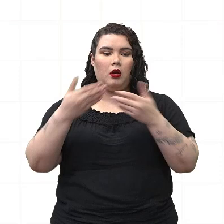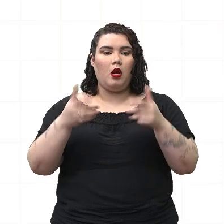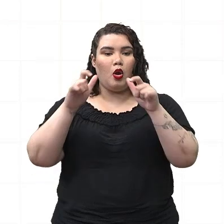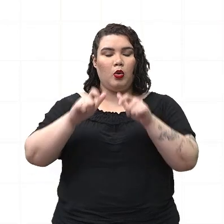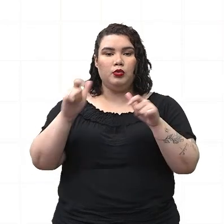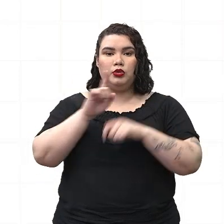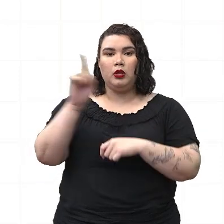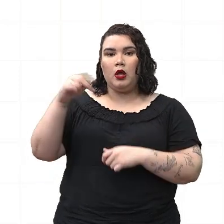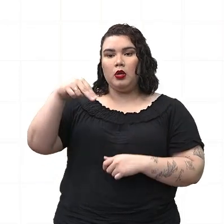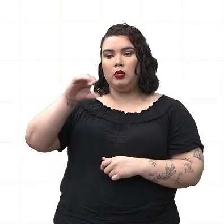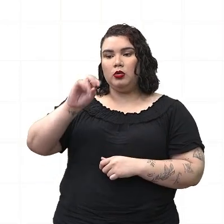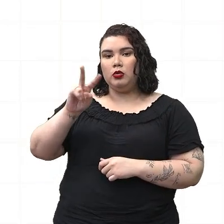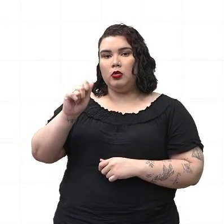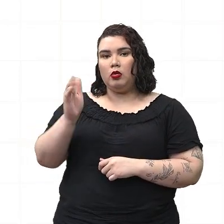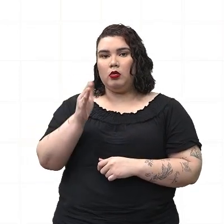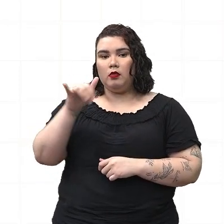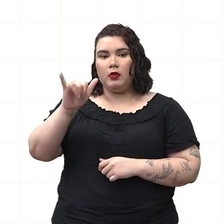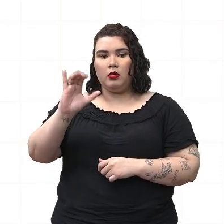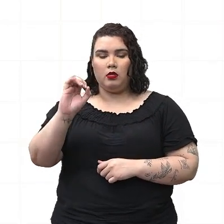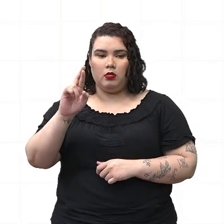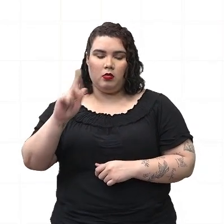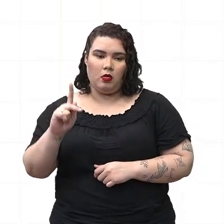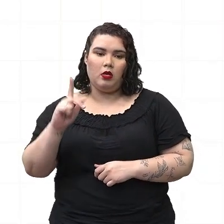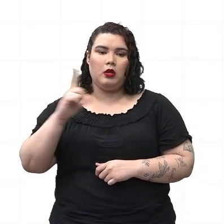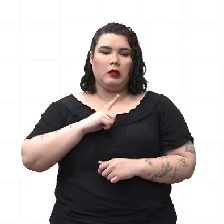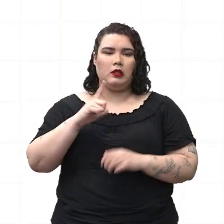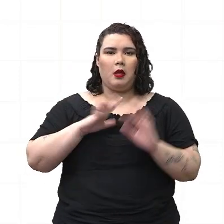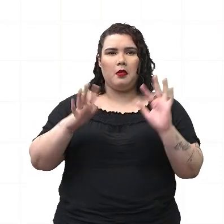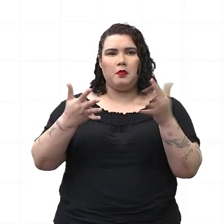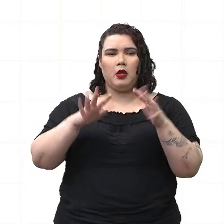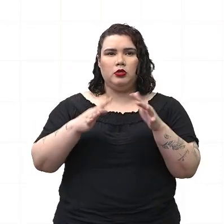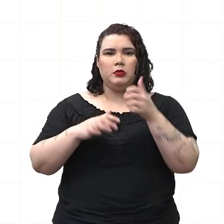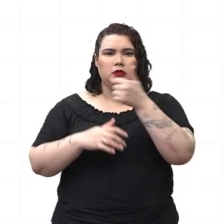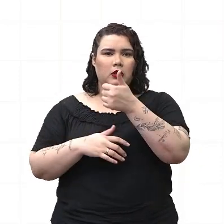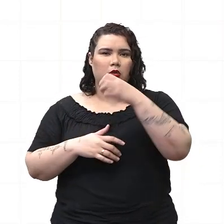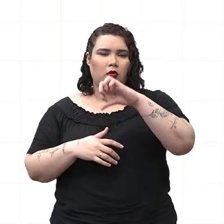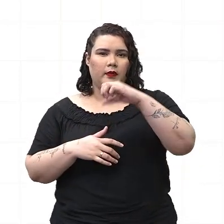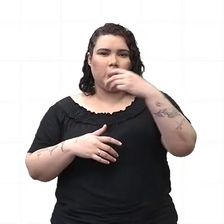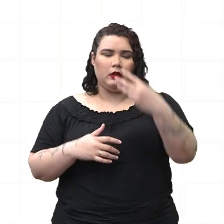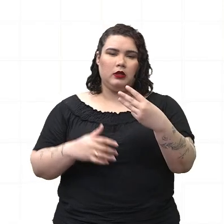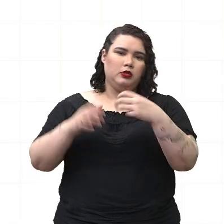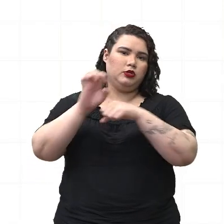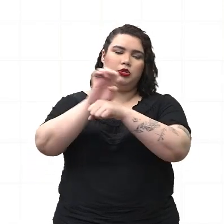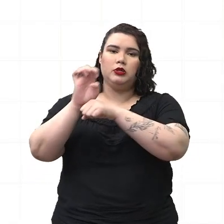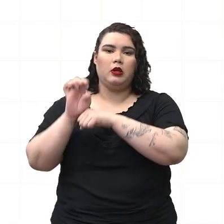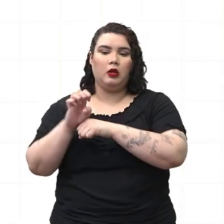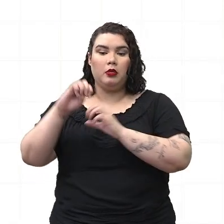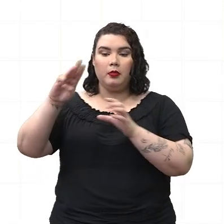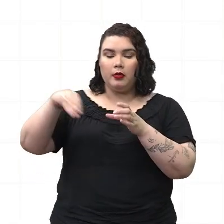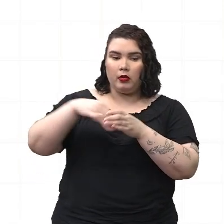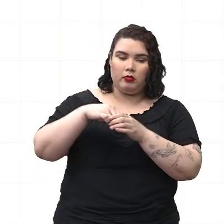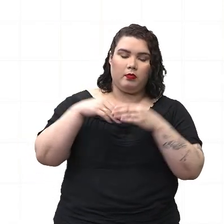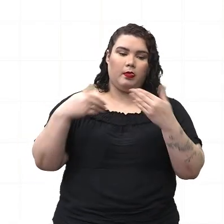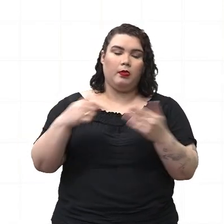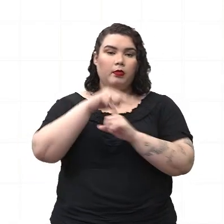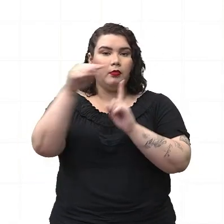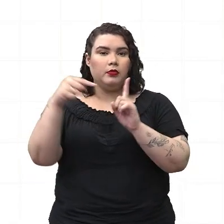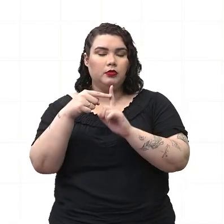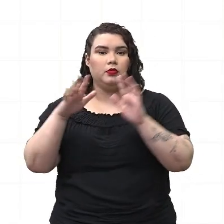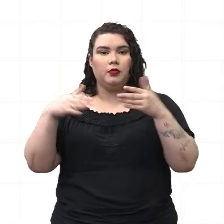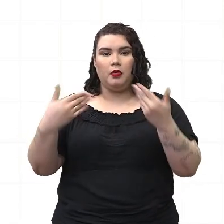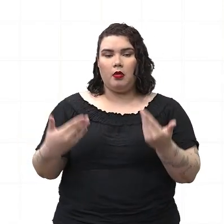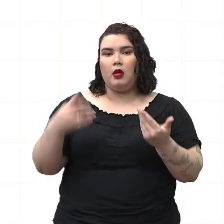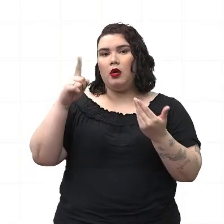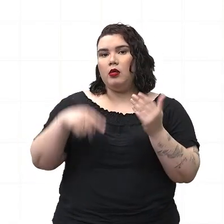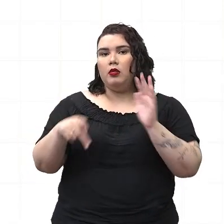York, né, cerca de 193 membros, e a busca da ONU e dos órgãos da ONU é de justamente aquilo que a